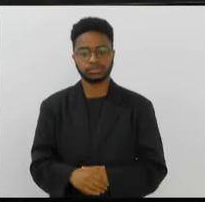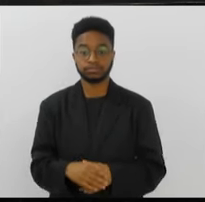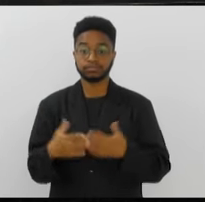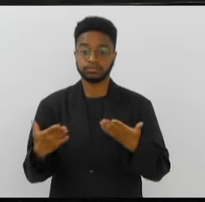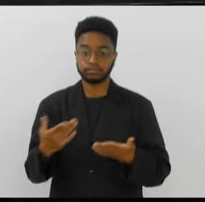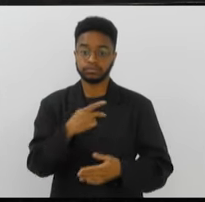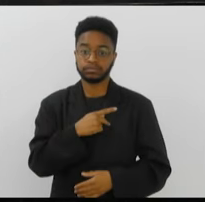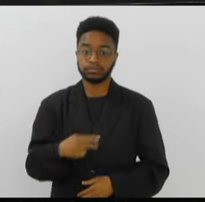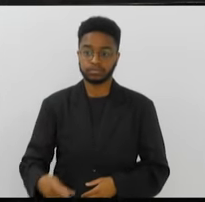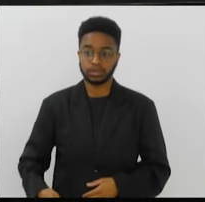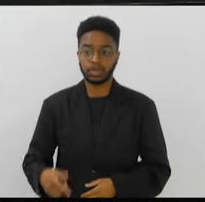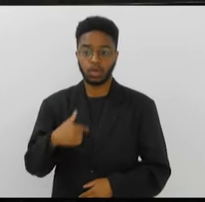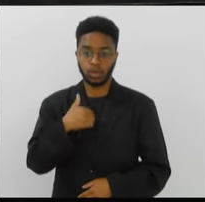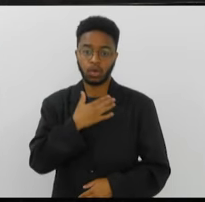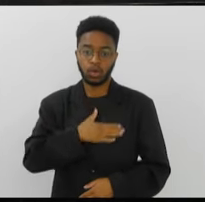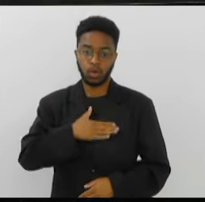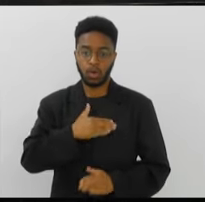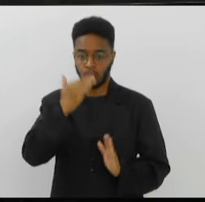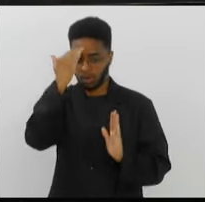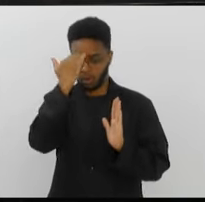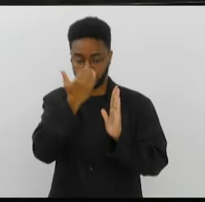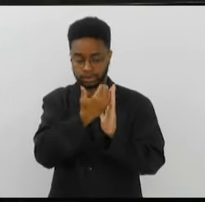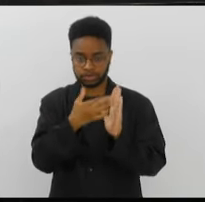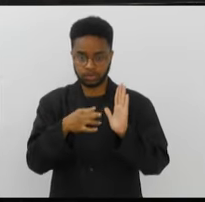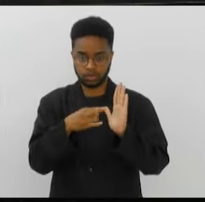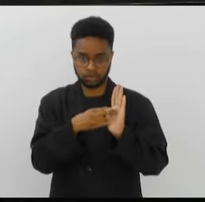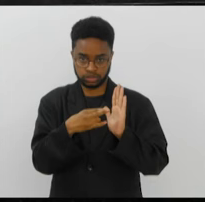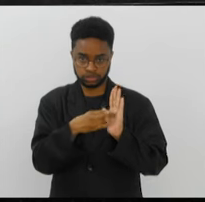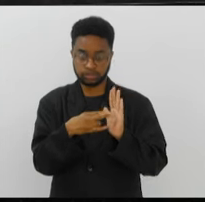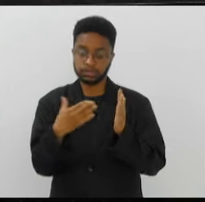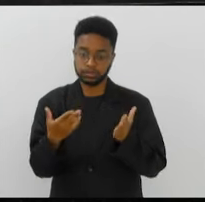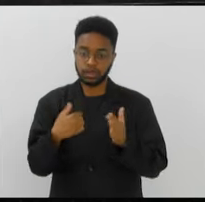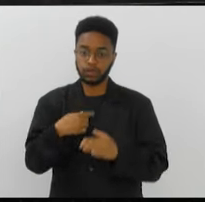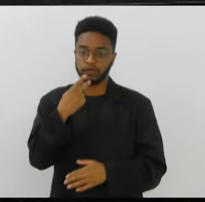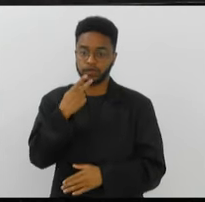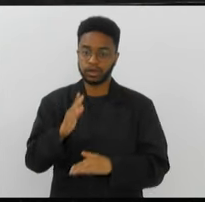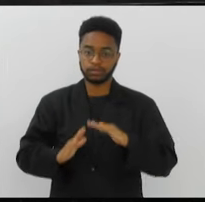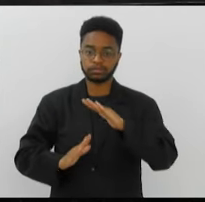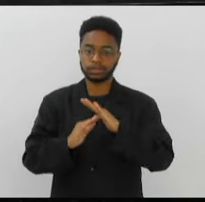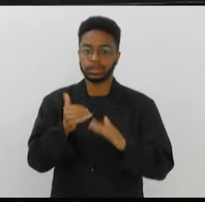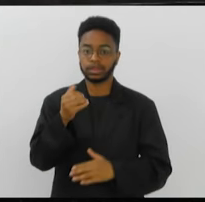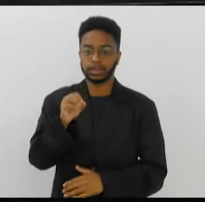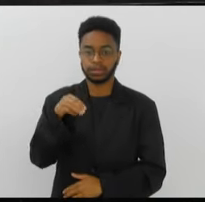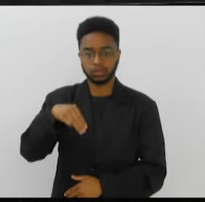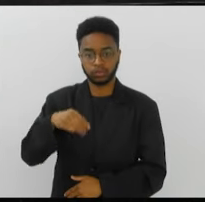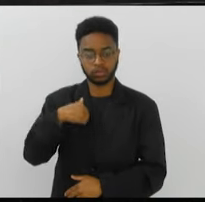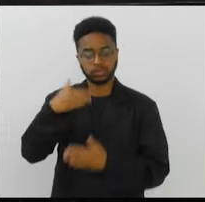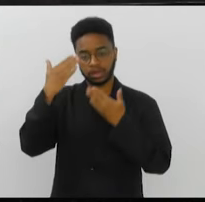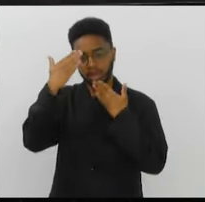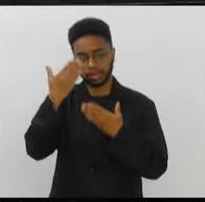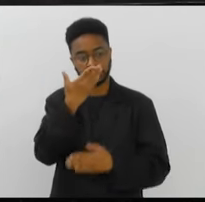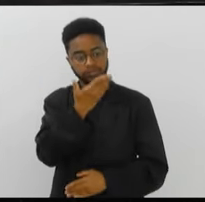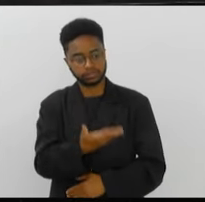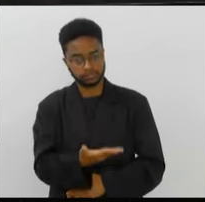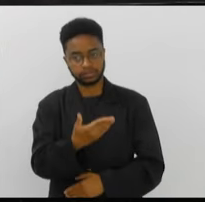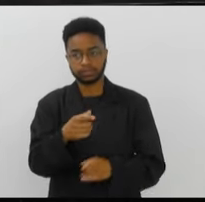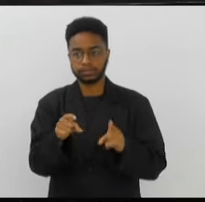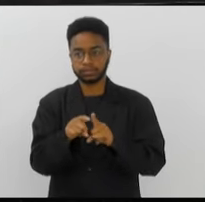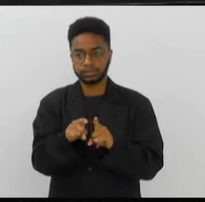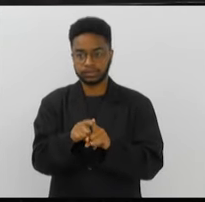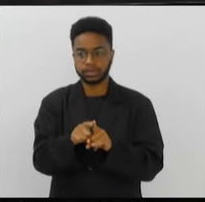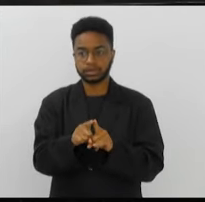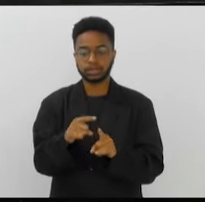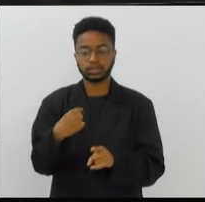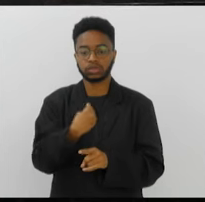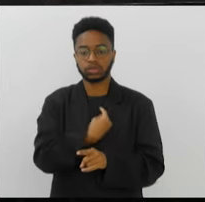como eu gosto de cumprir o regimento interno, falei 10 minutos, agradeço a Vossa Excelência e